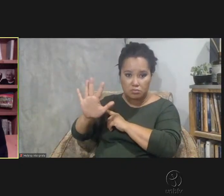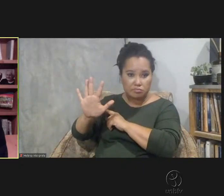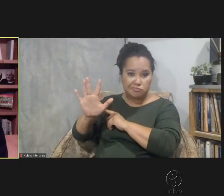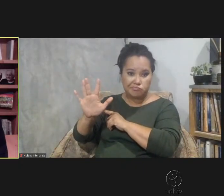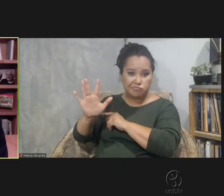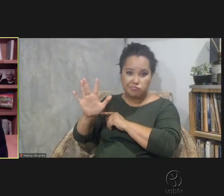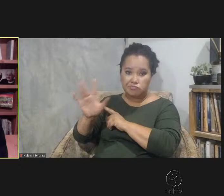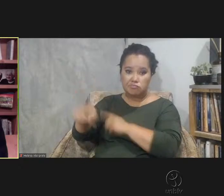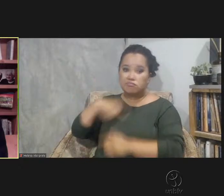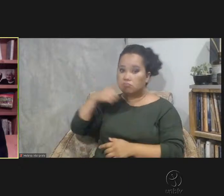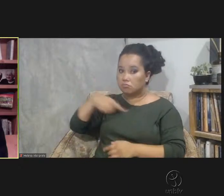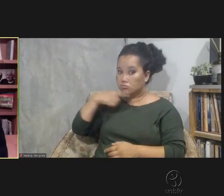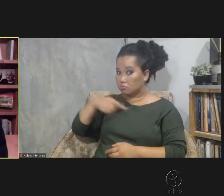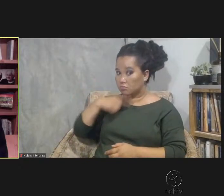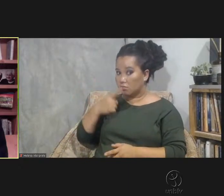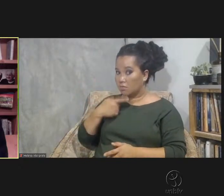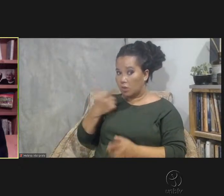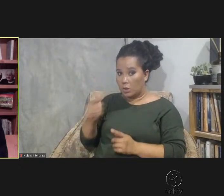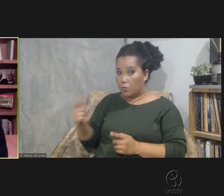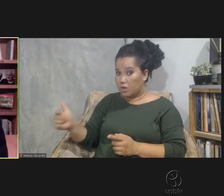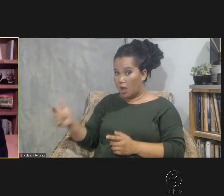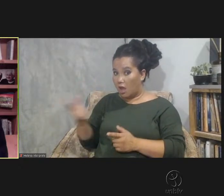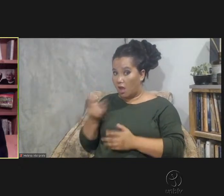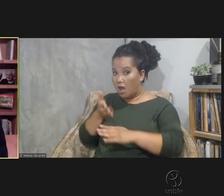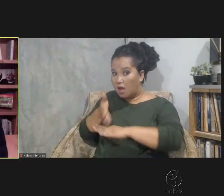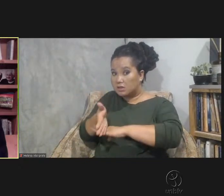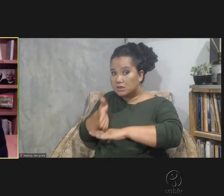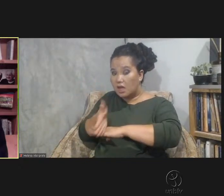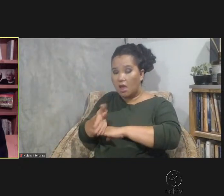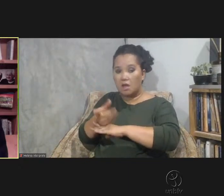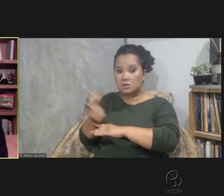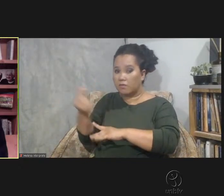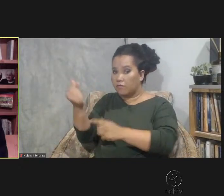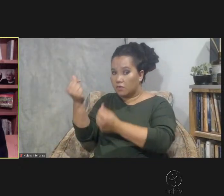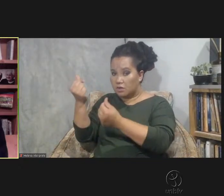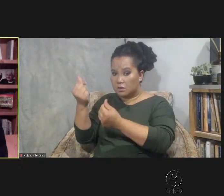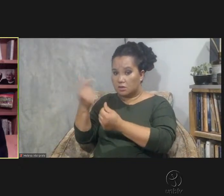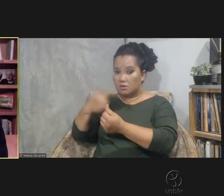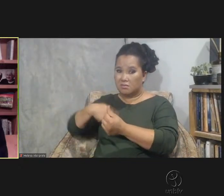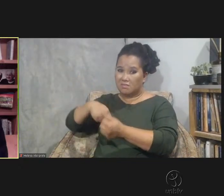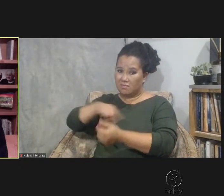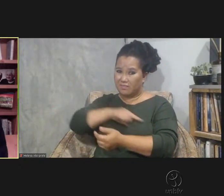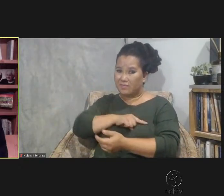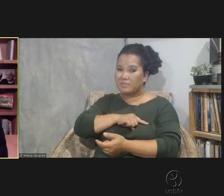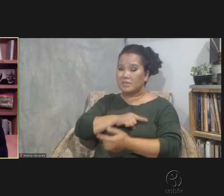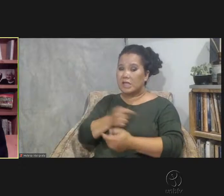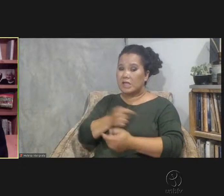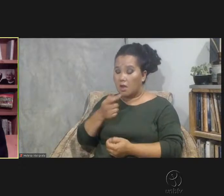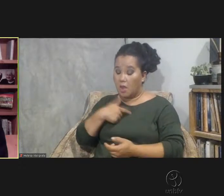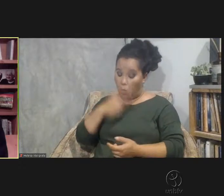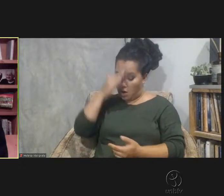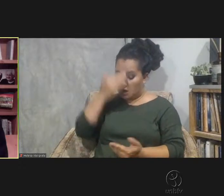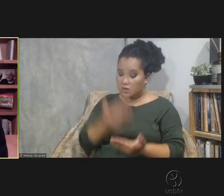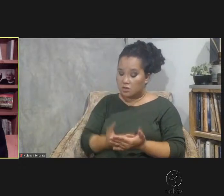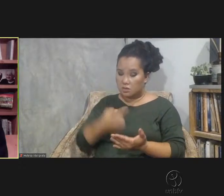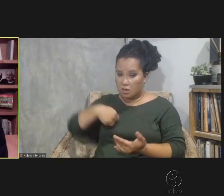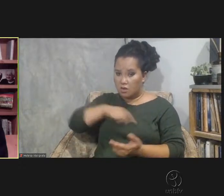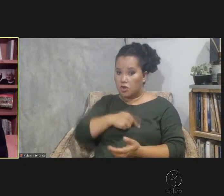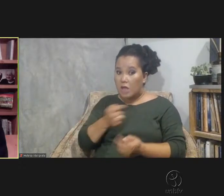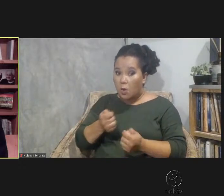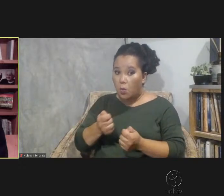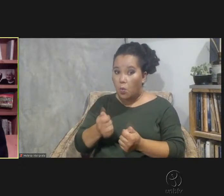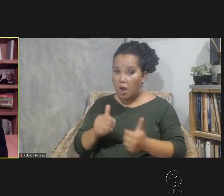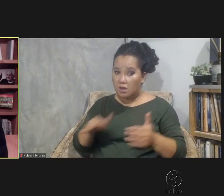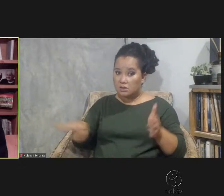nível de uma grande crise humanitária hoje, com a corrida para